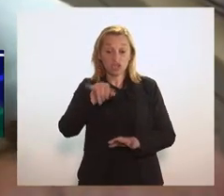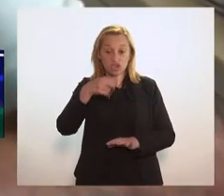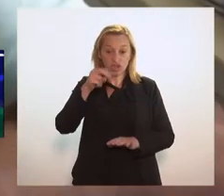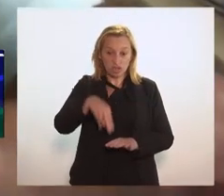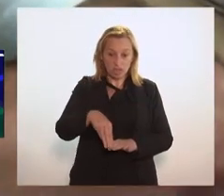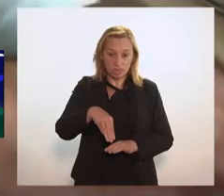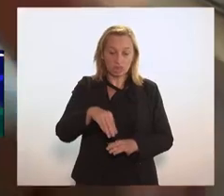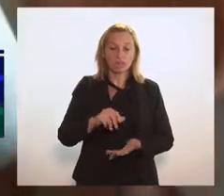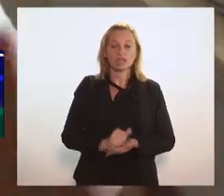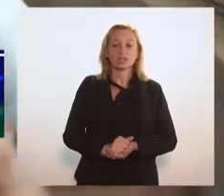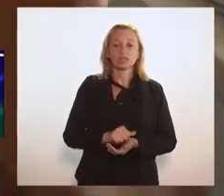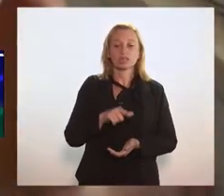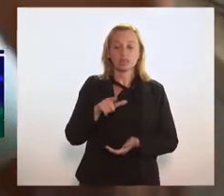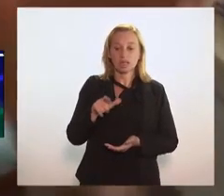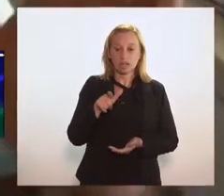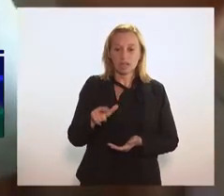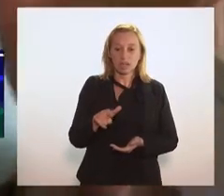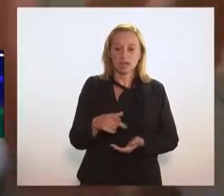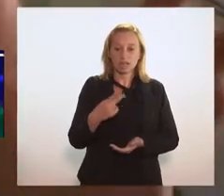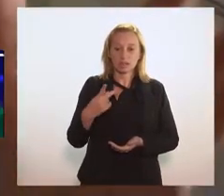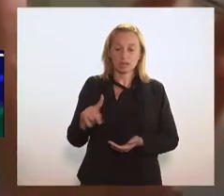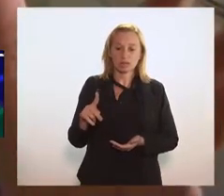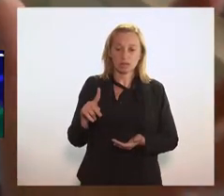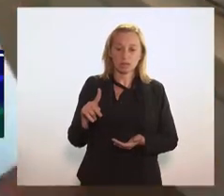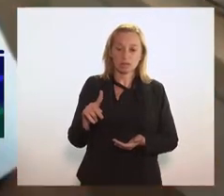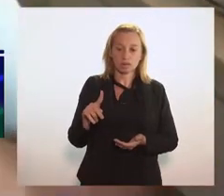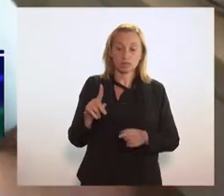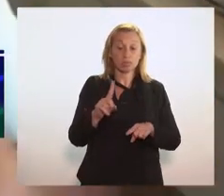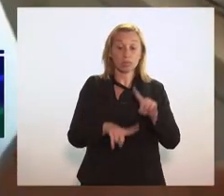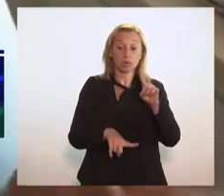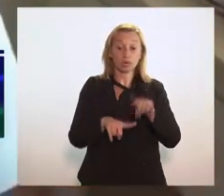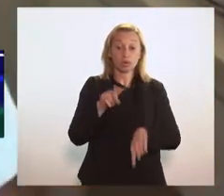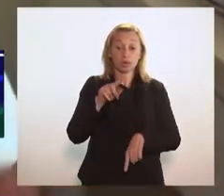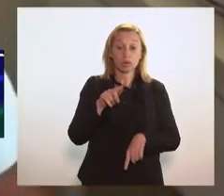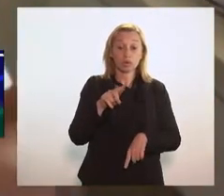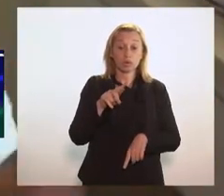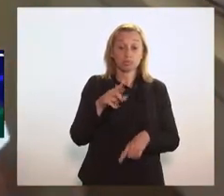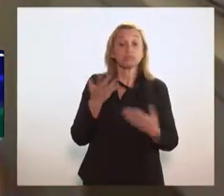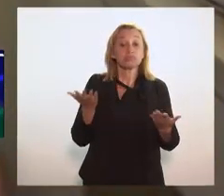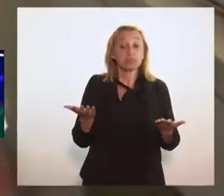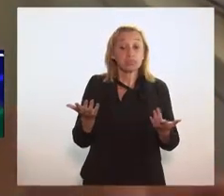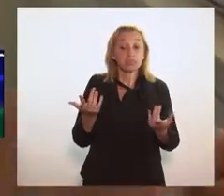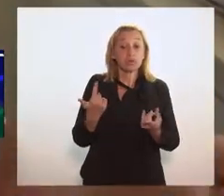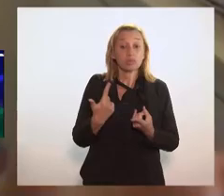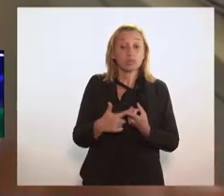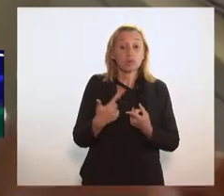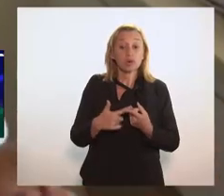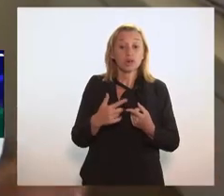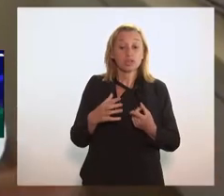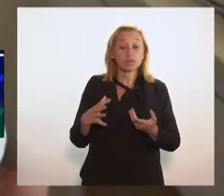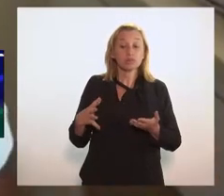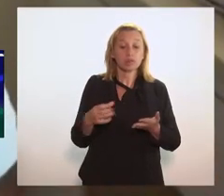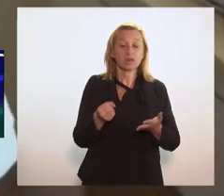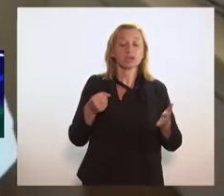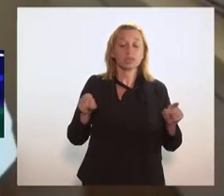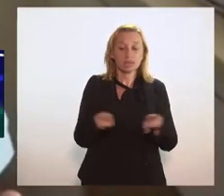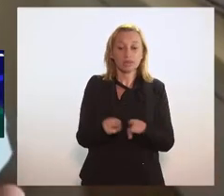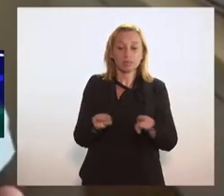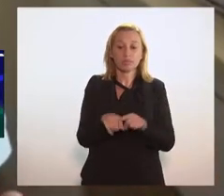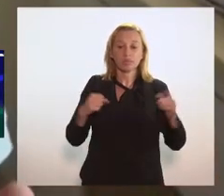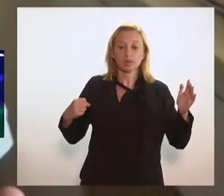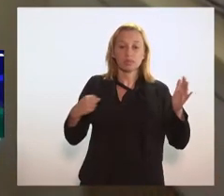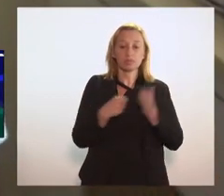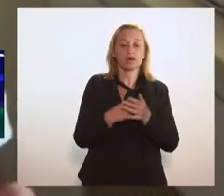uma pseudo-matriz insumo-produto. Por que não rodou isso para dar um impacto também nessa